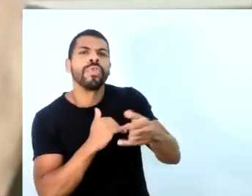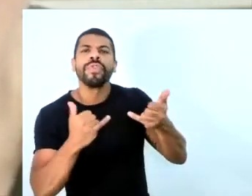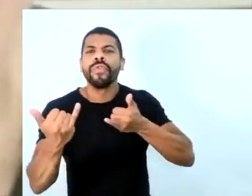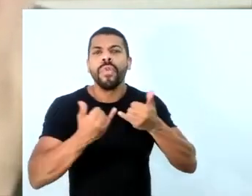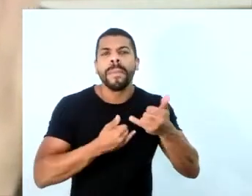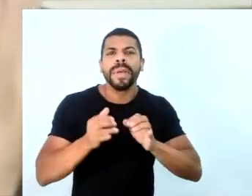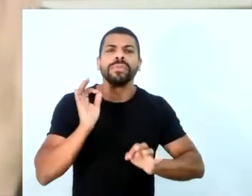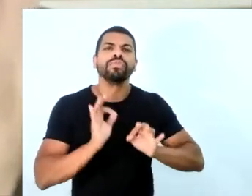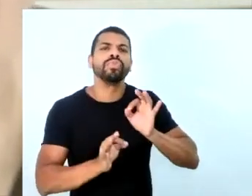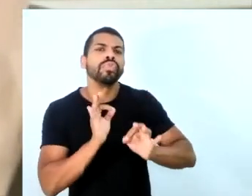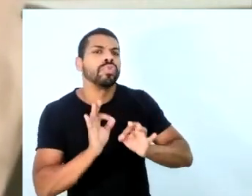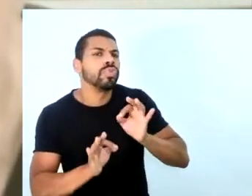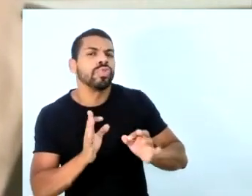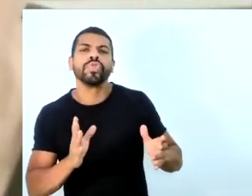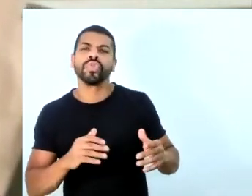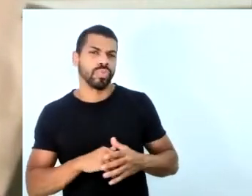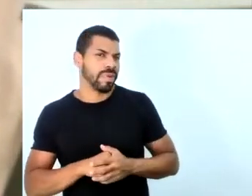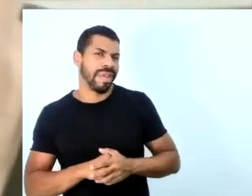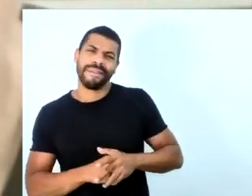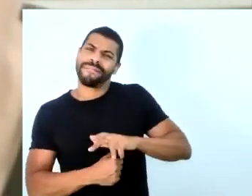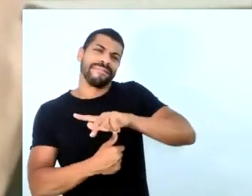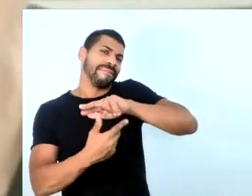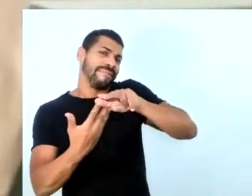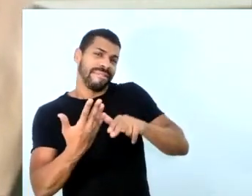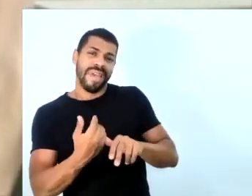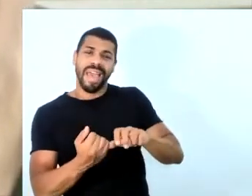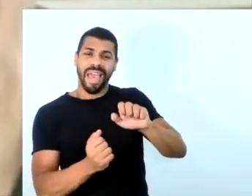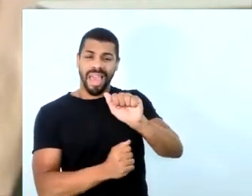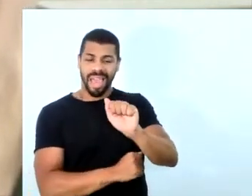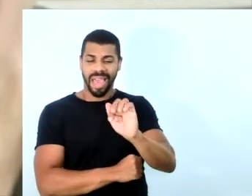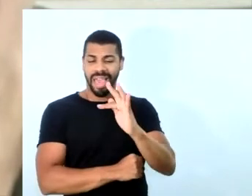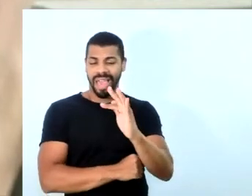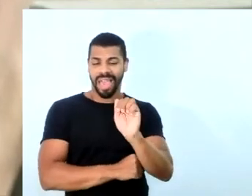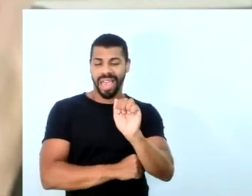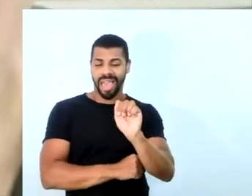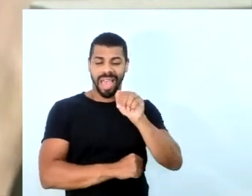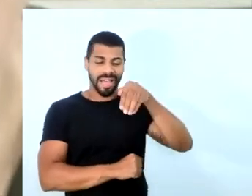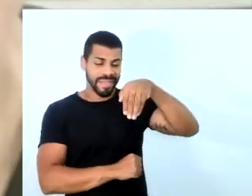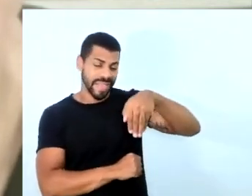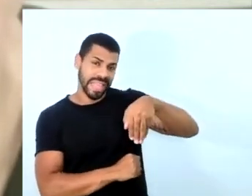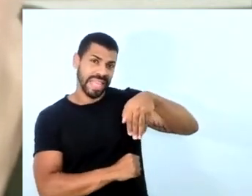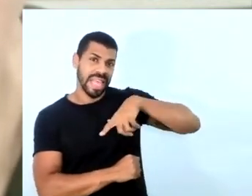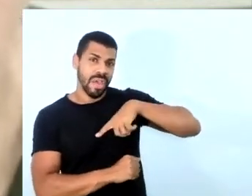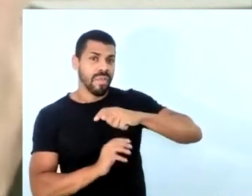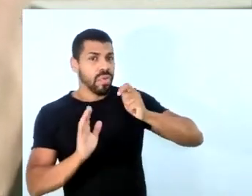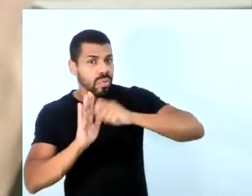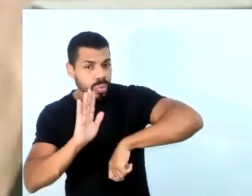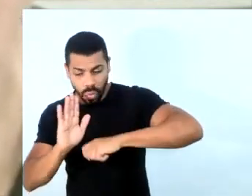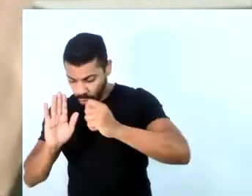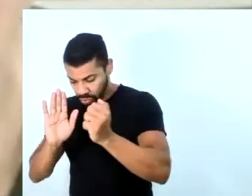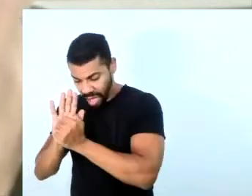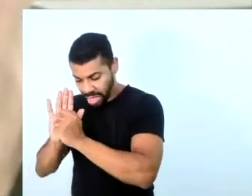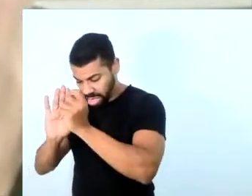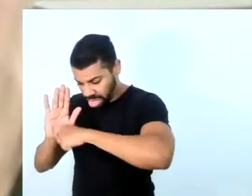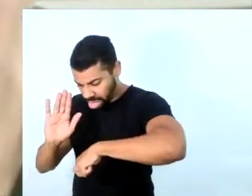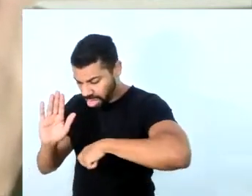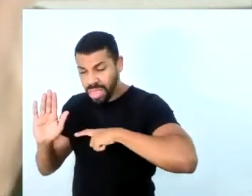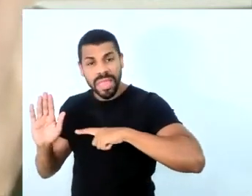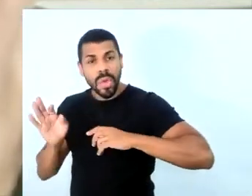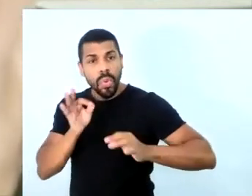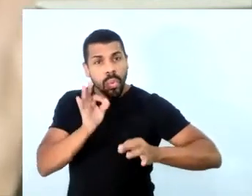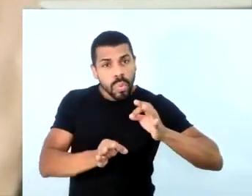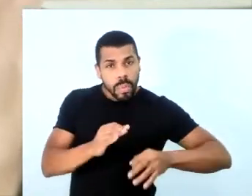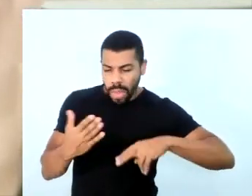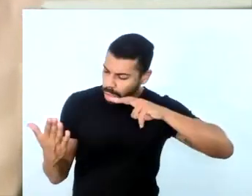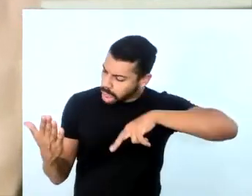GT jurídico, eu nunca tive... na APAN, eu fui assinar um contrato e tinha uma assessoria jurídica que leu o